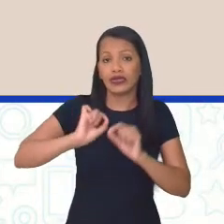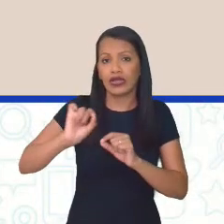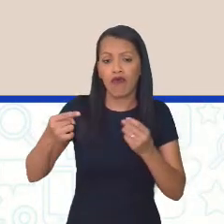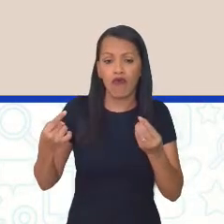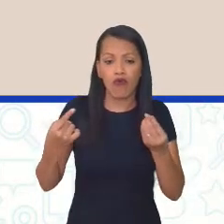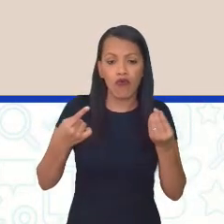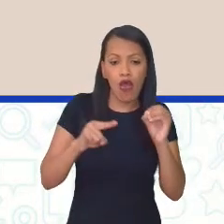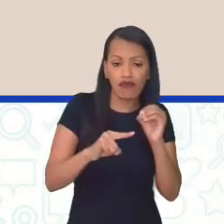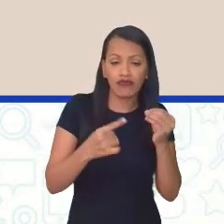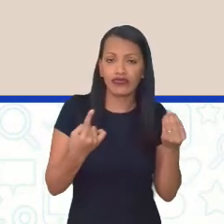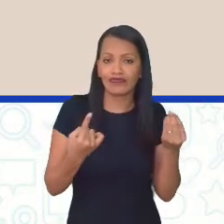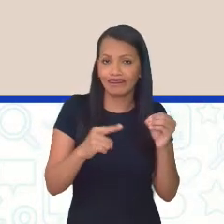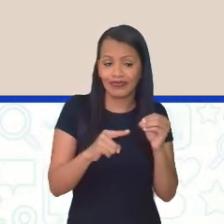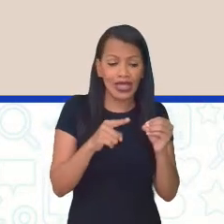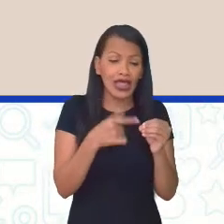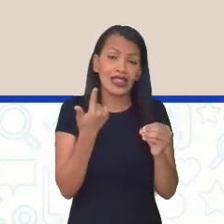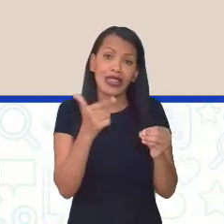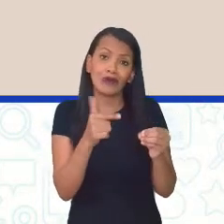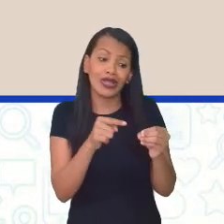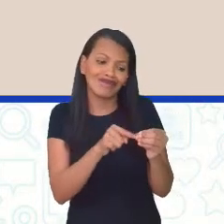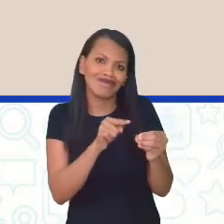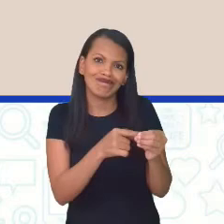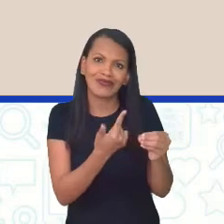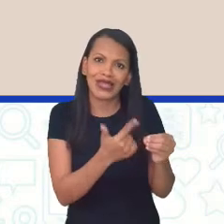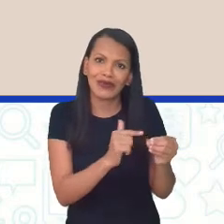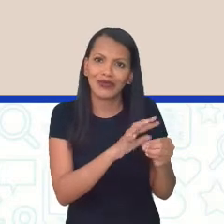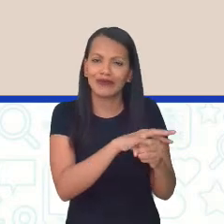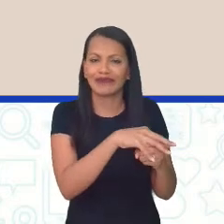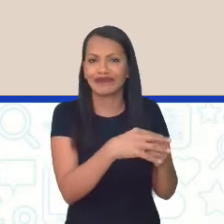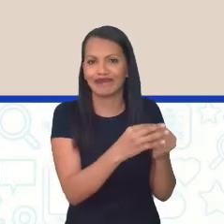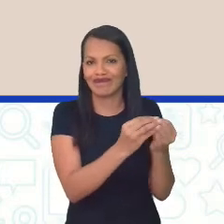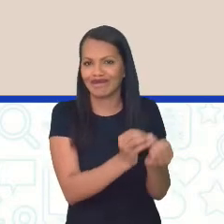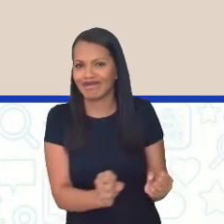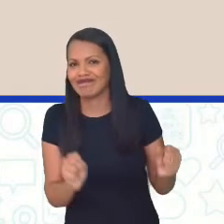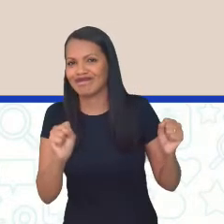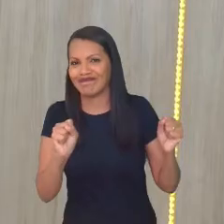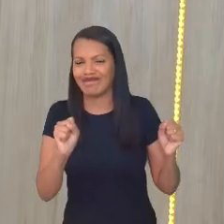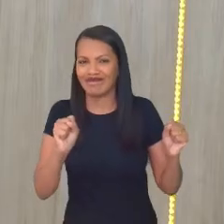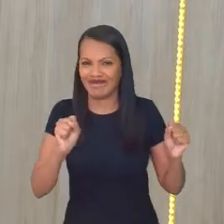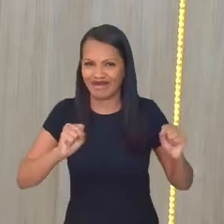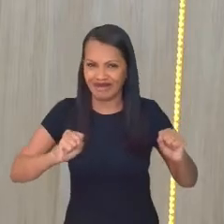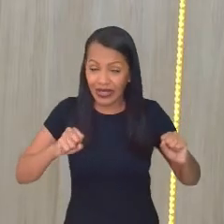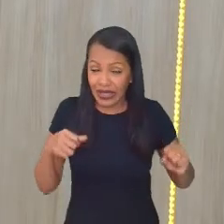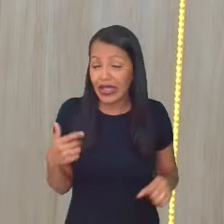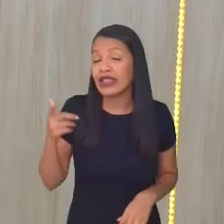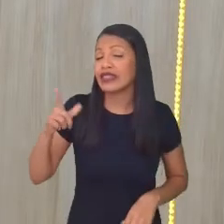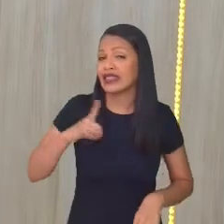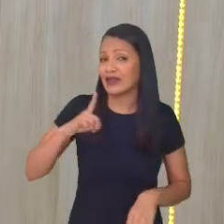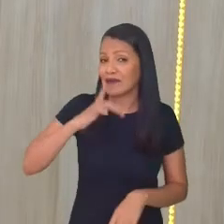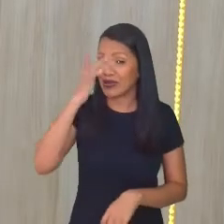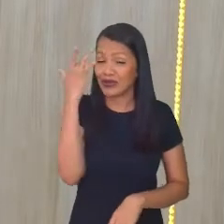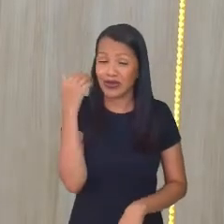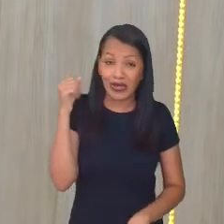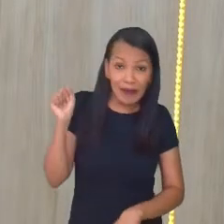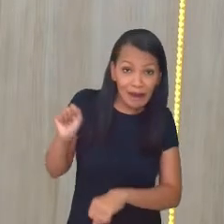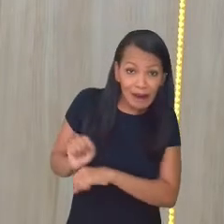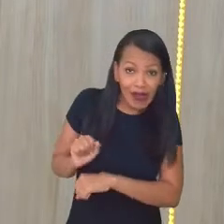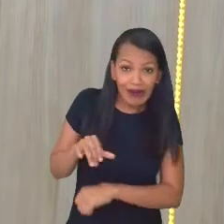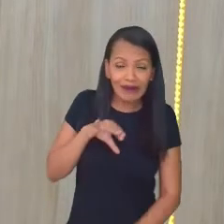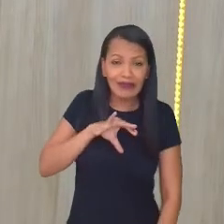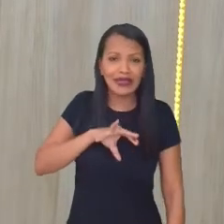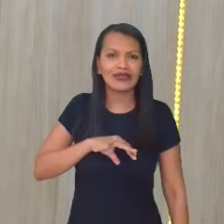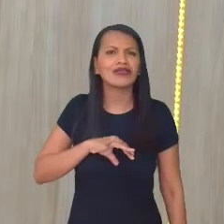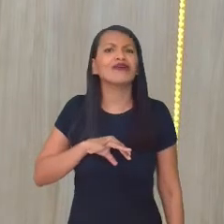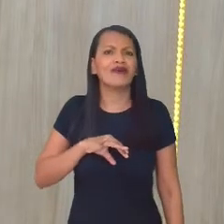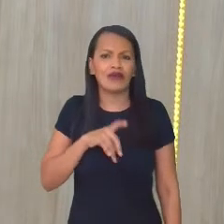também não ovule, por isso vai diminuir o sangramento. Muitos até param um tempo de menstruar. Por quê?